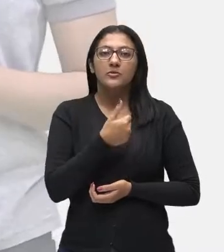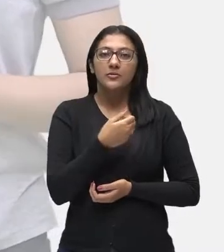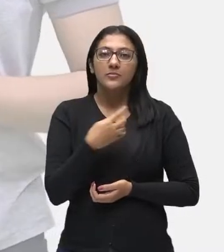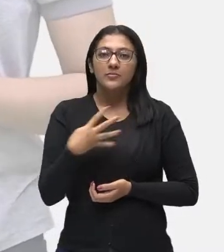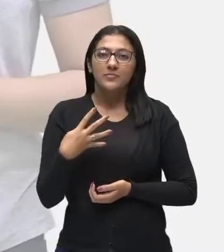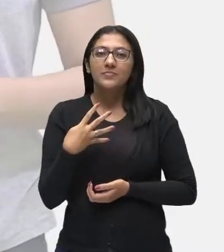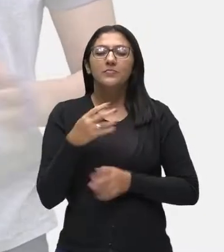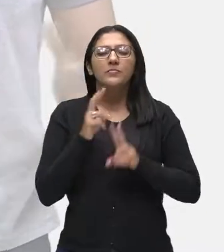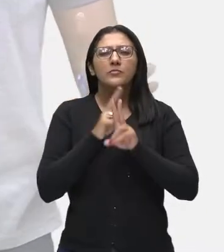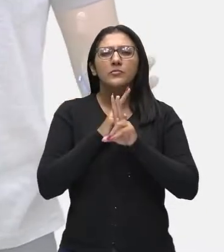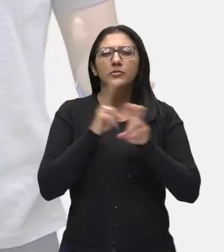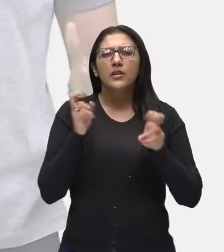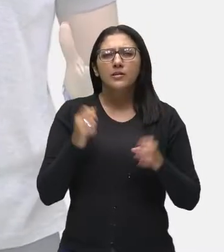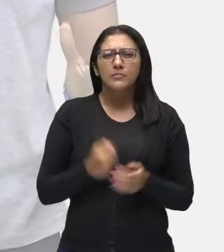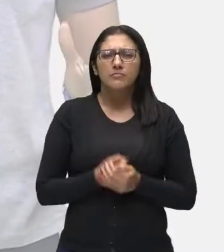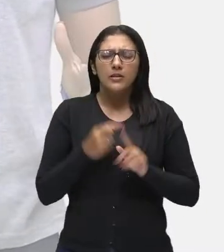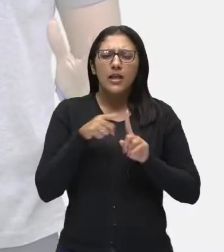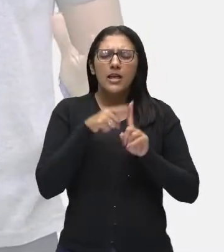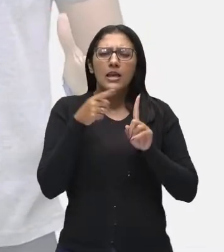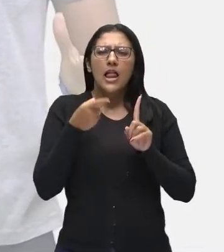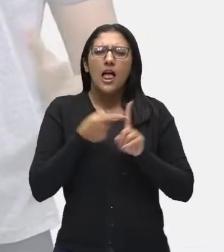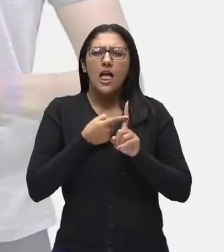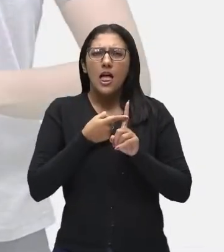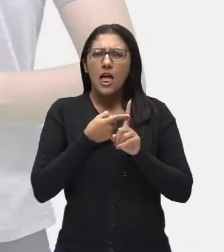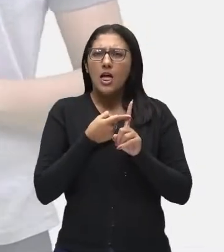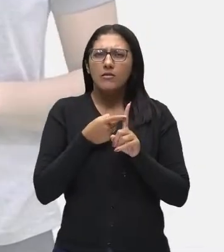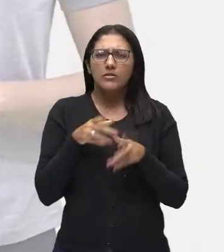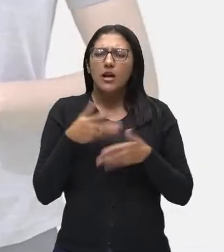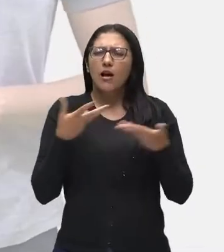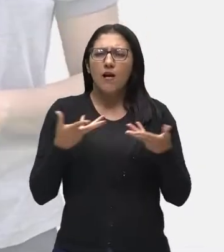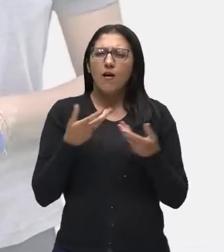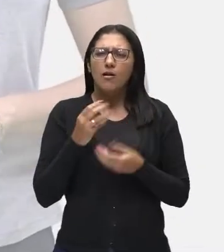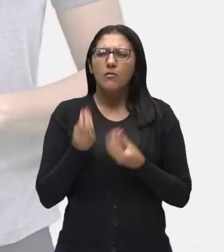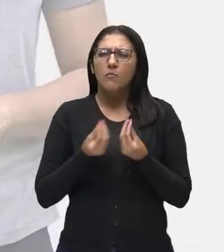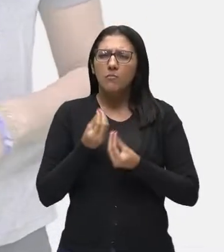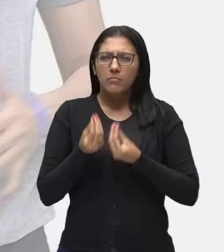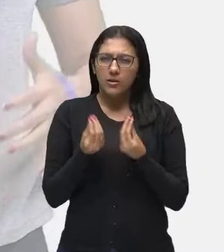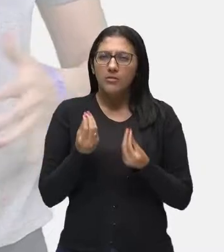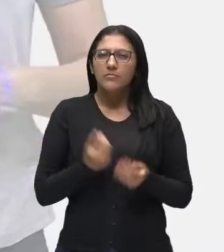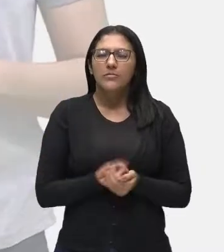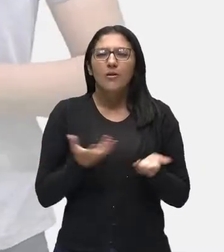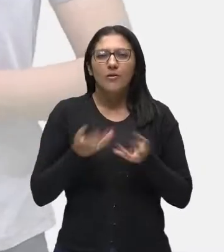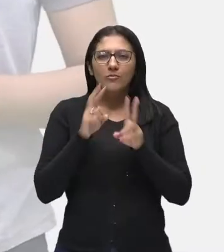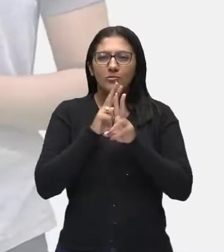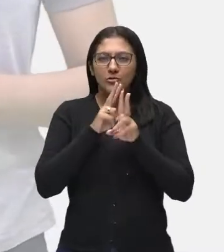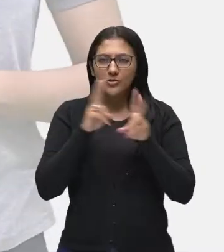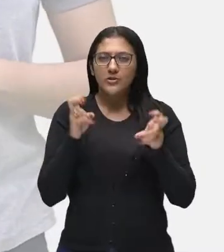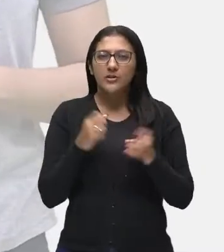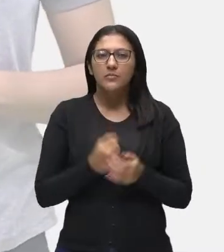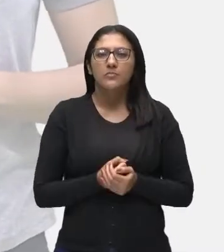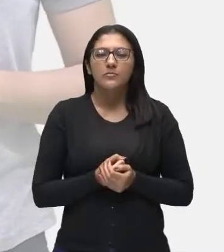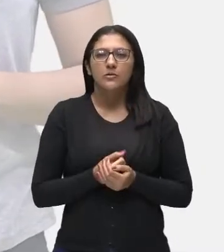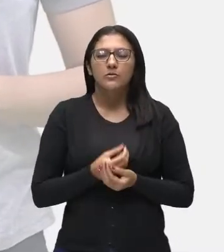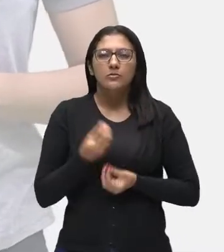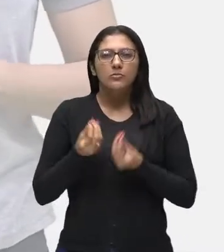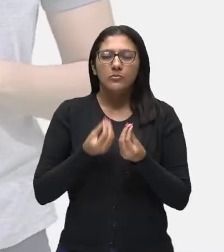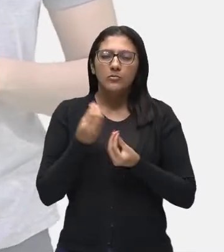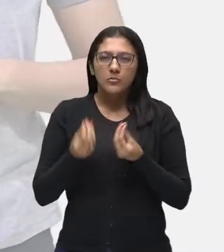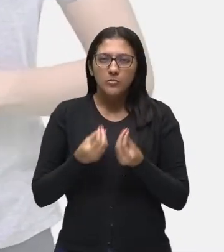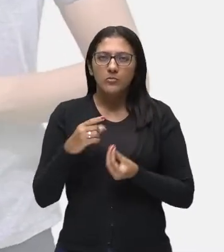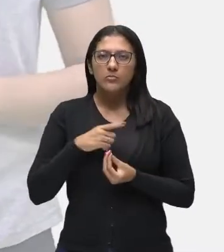aí o título, Estou grávida! E agora? Nós vamos falar sobre mecanismos